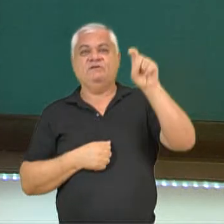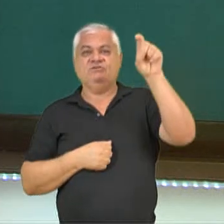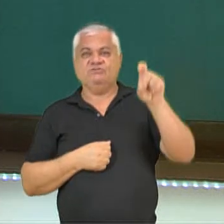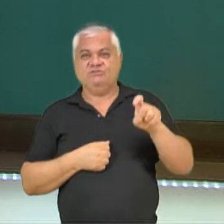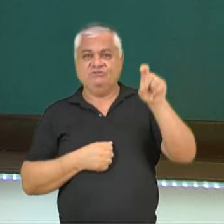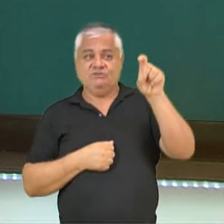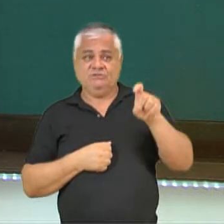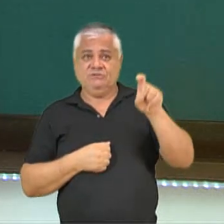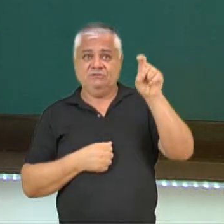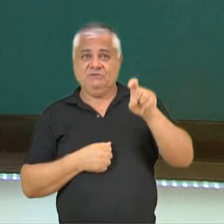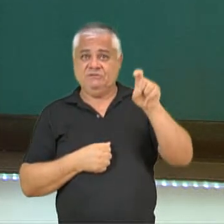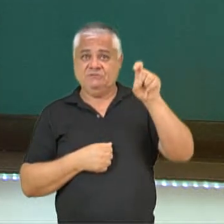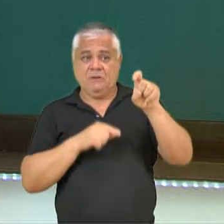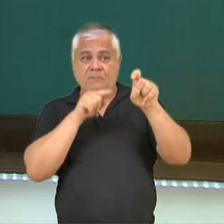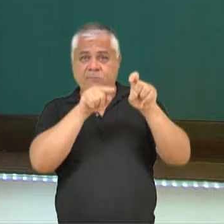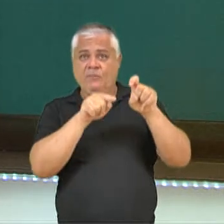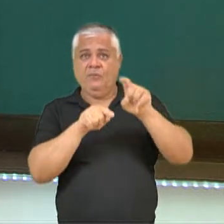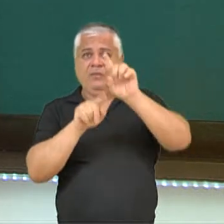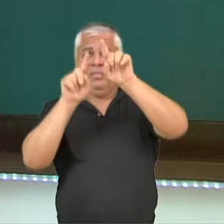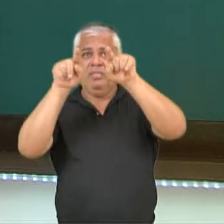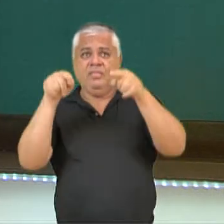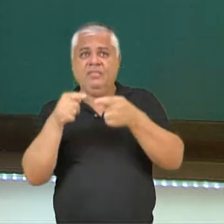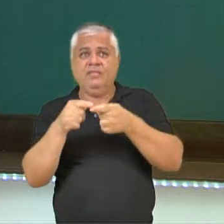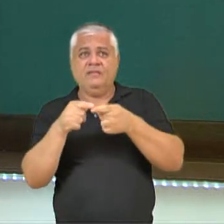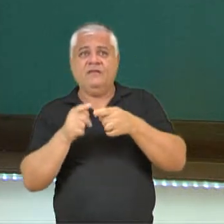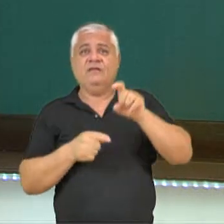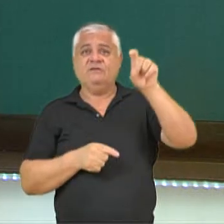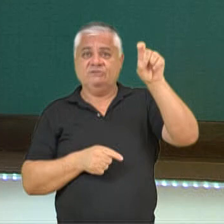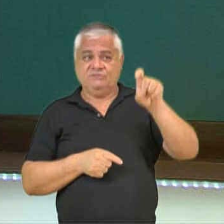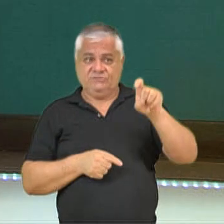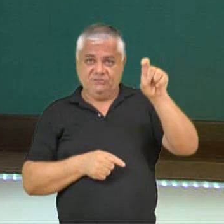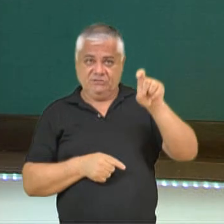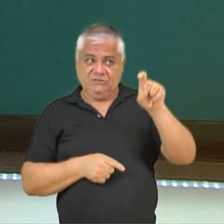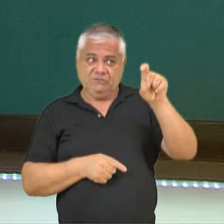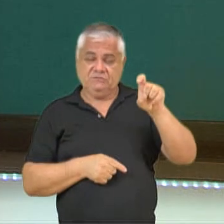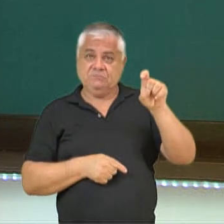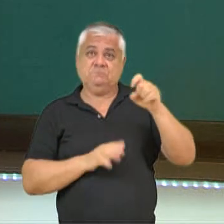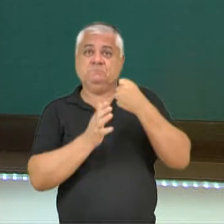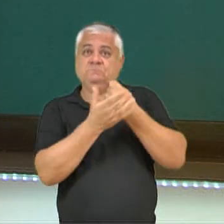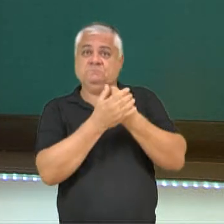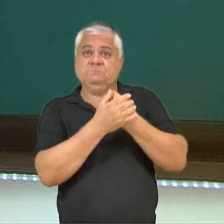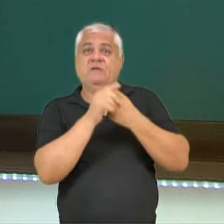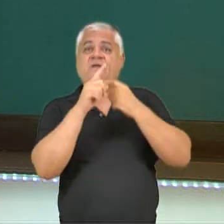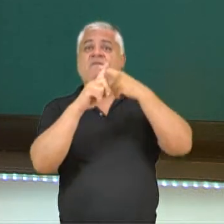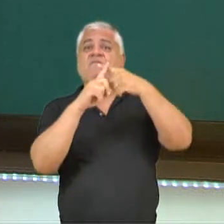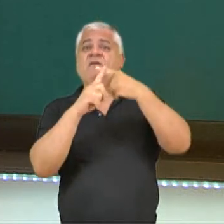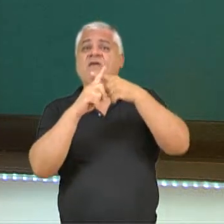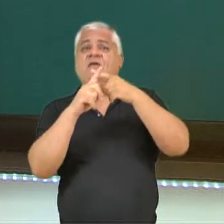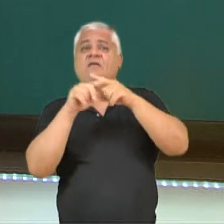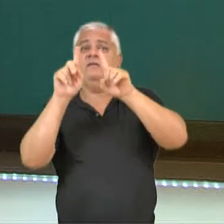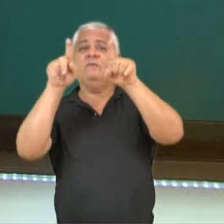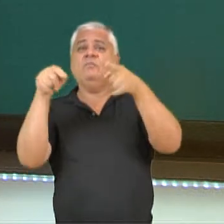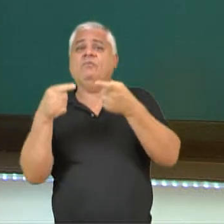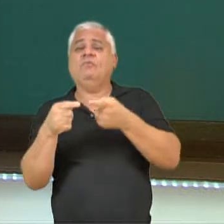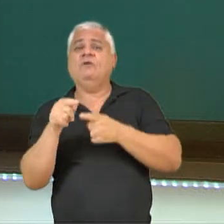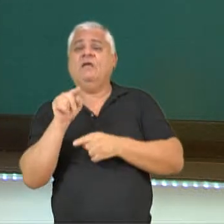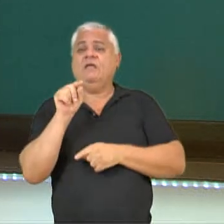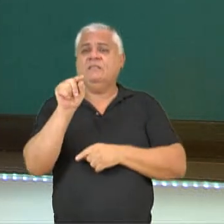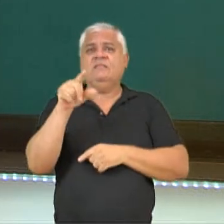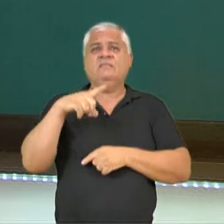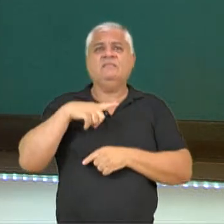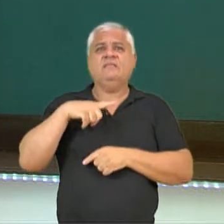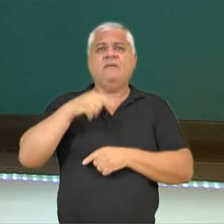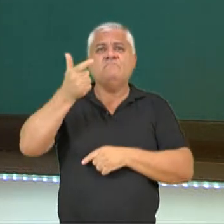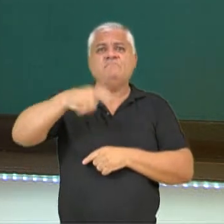algo multiplicando um parênteses. Então, eu tenho um coeficiente aqui fora, multiplicando um parênteses, e lá dentro eu posso